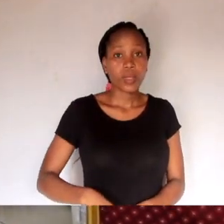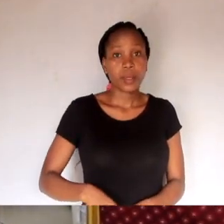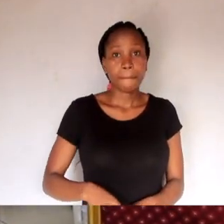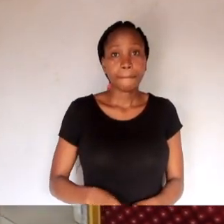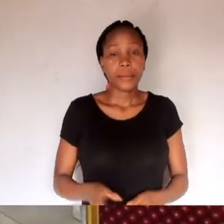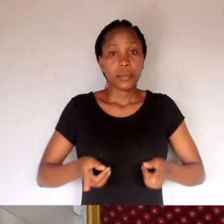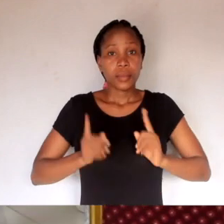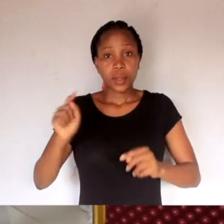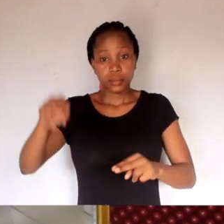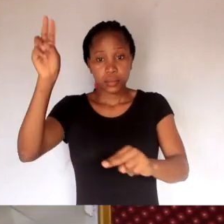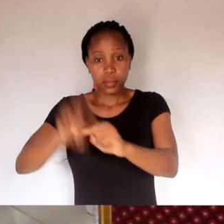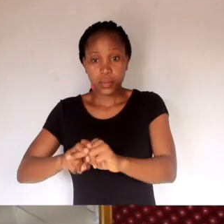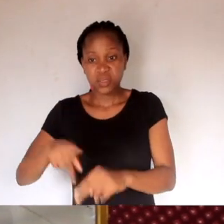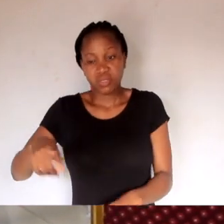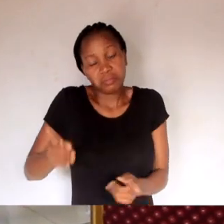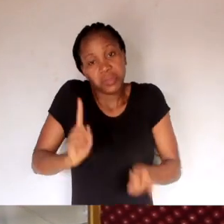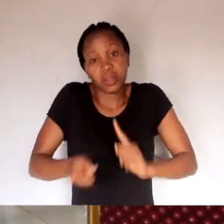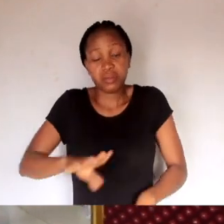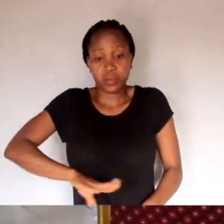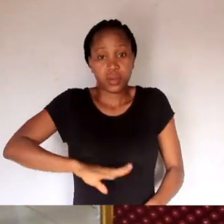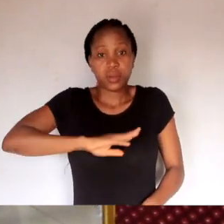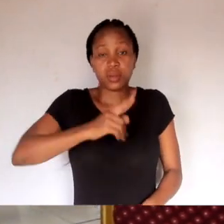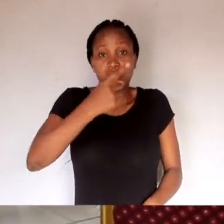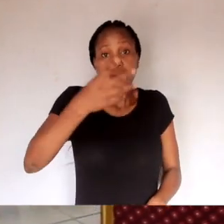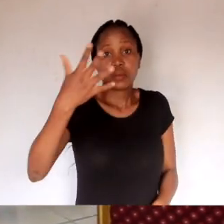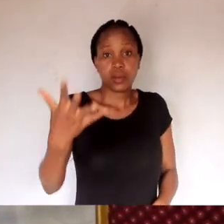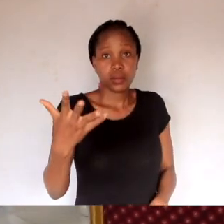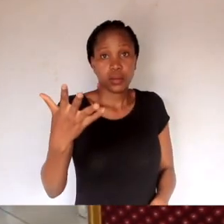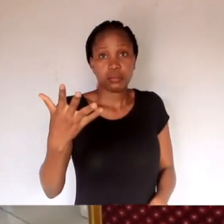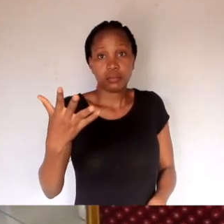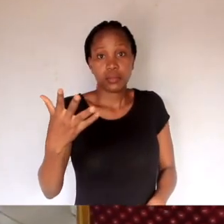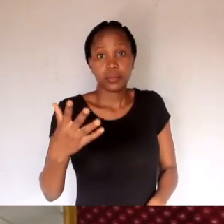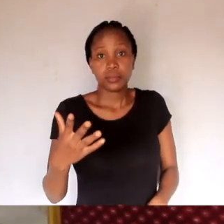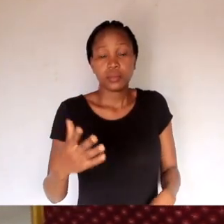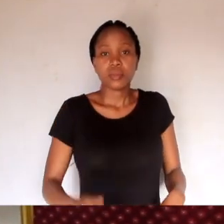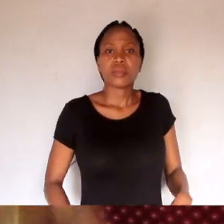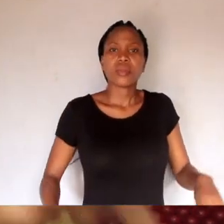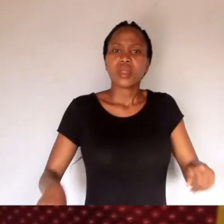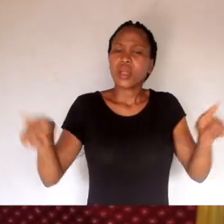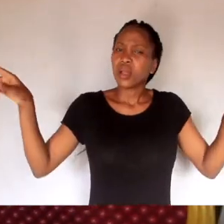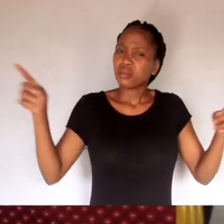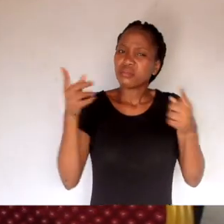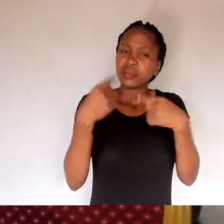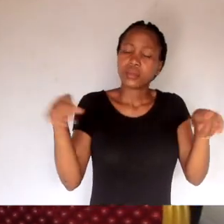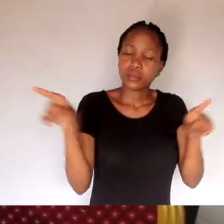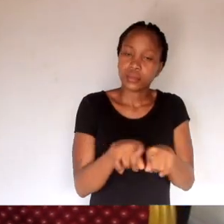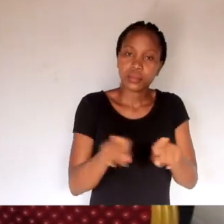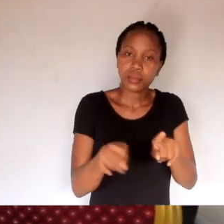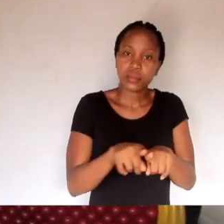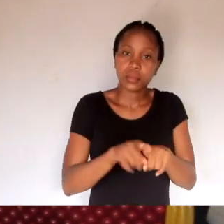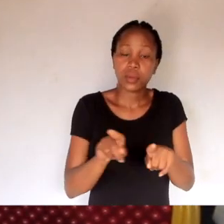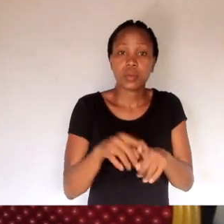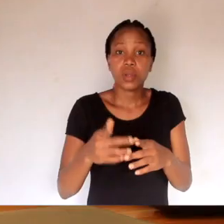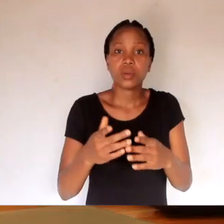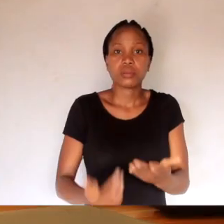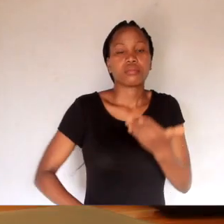que porventura tenha 15 anos, tenha a idade igual ao debate sobre a remoção desse